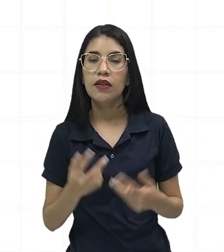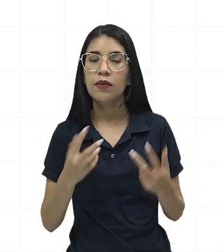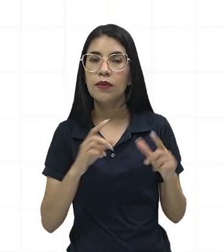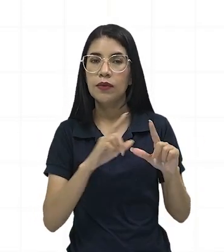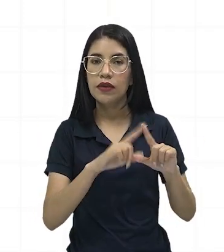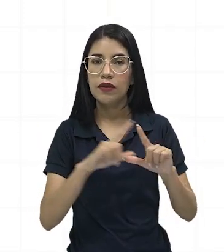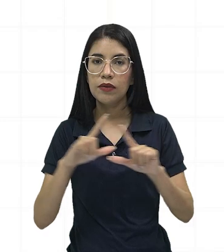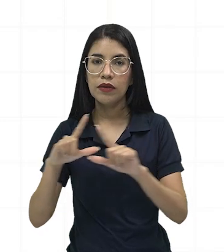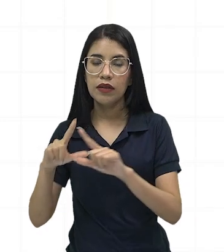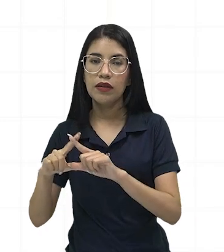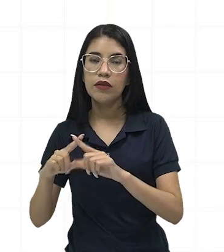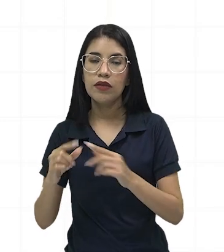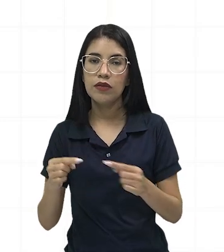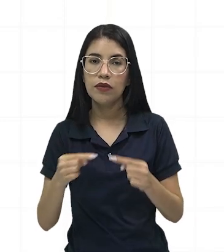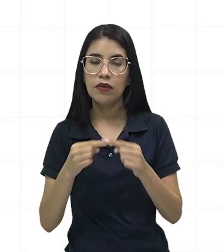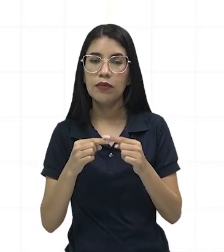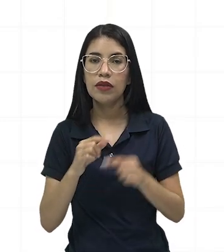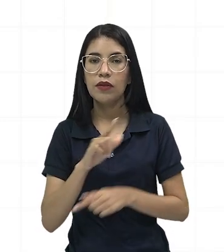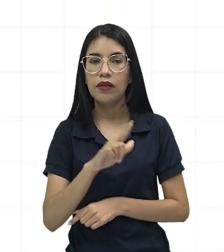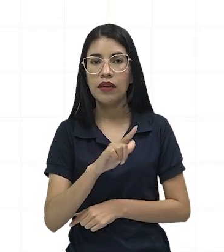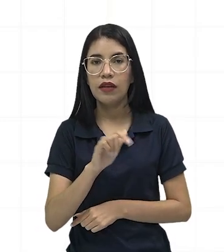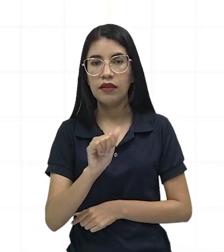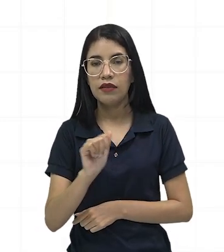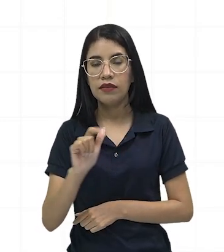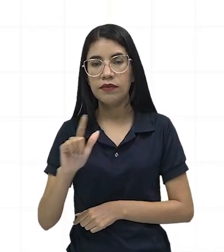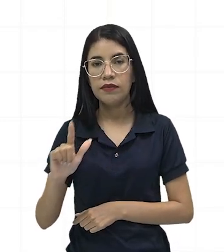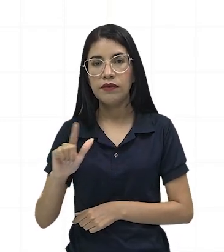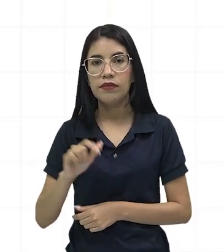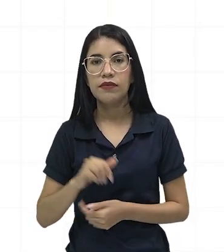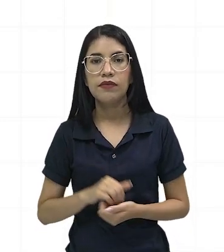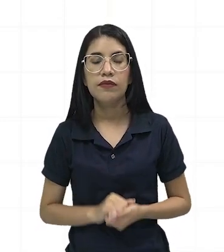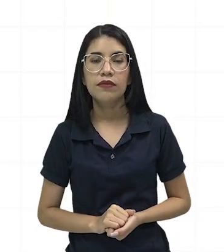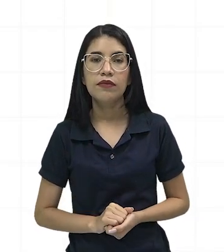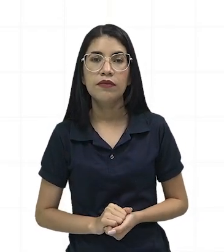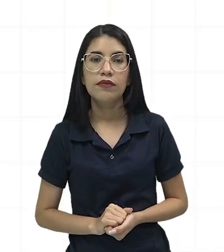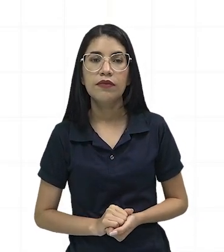congruência ângulo, lado e ângulo, tá?